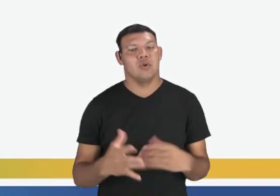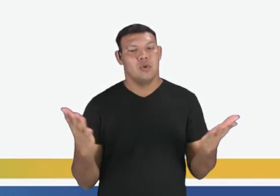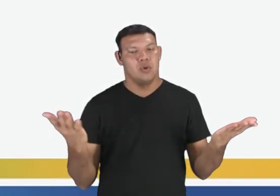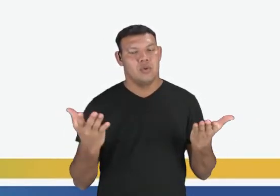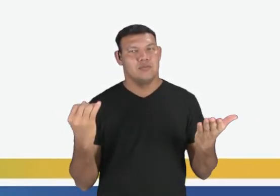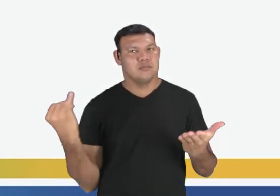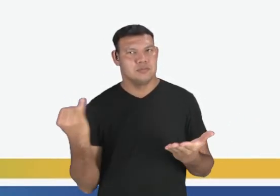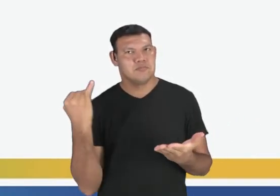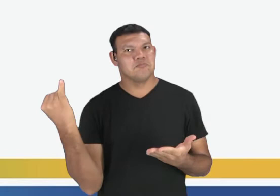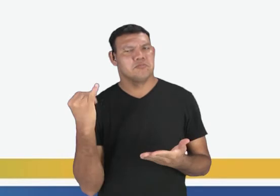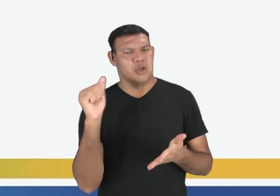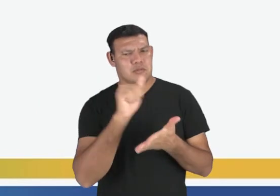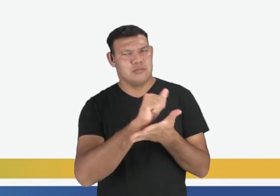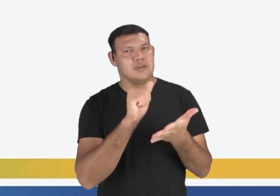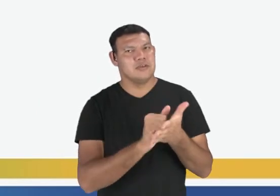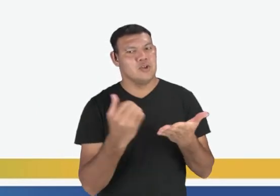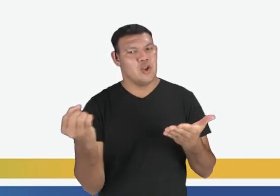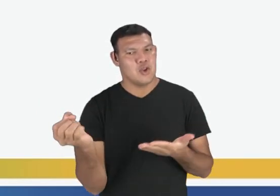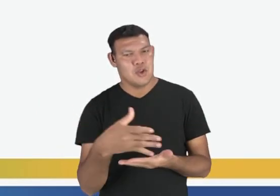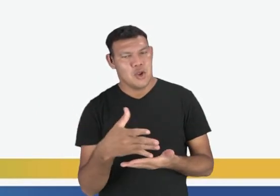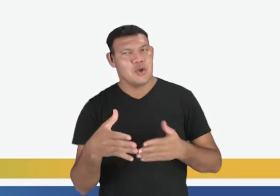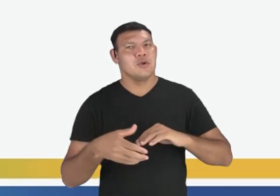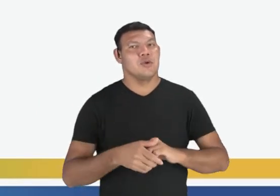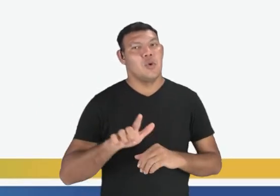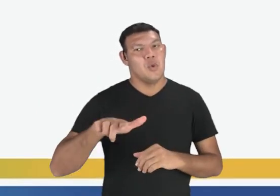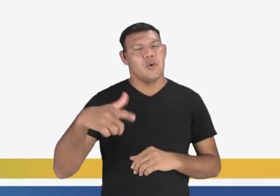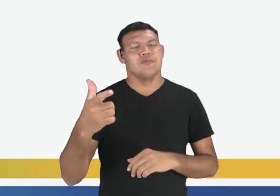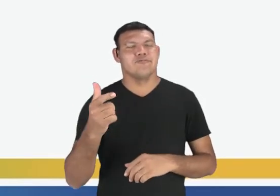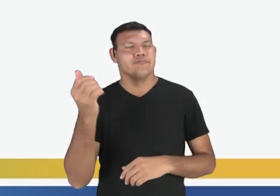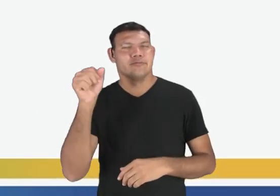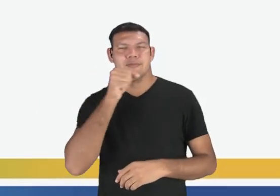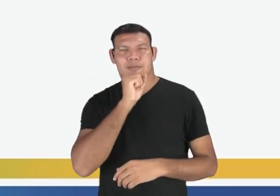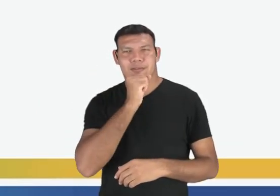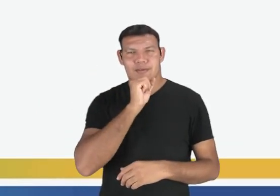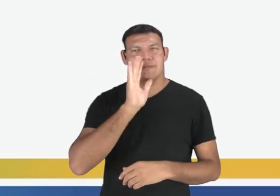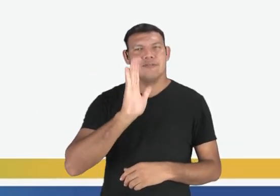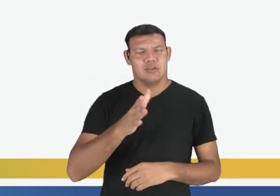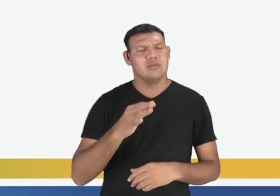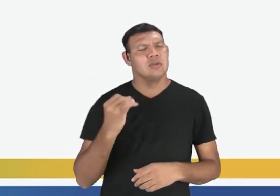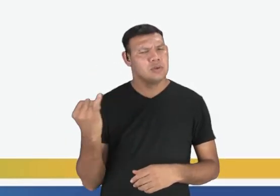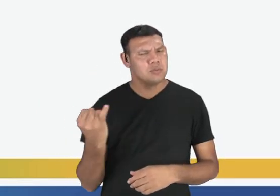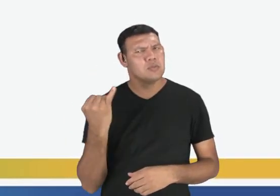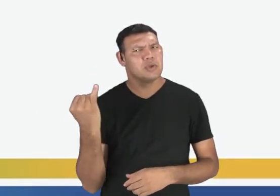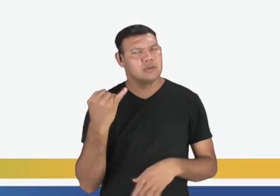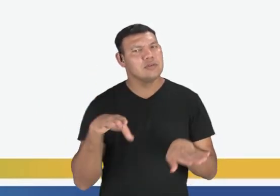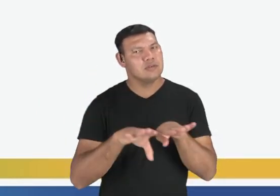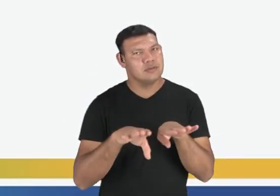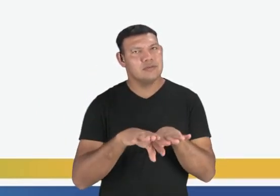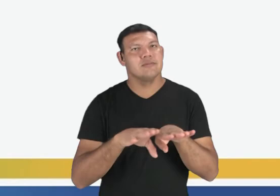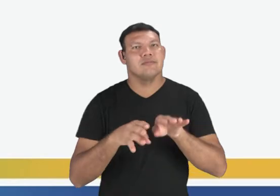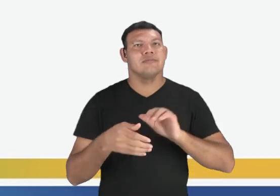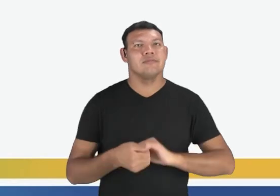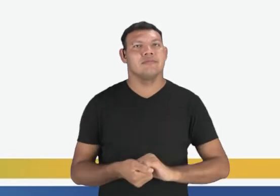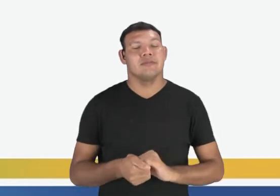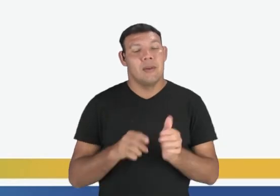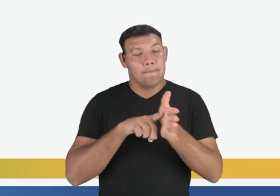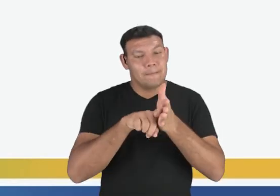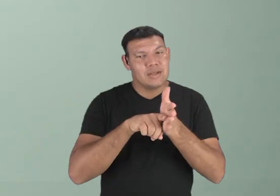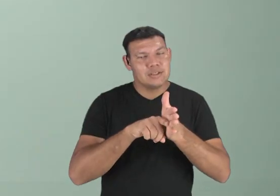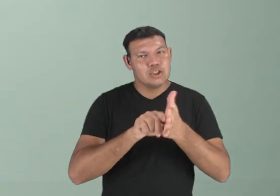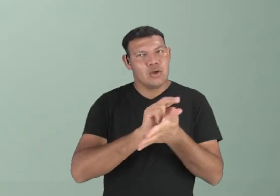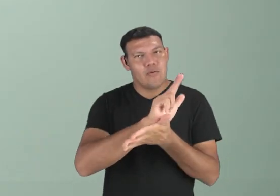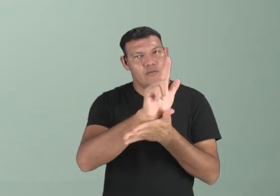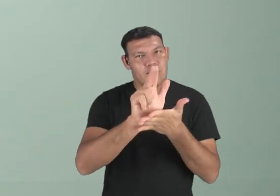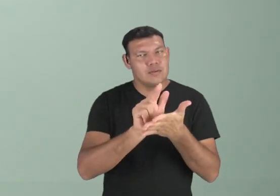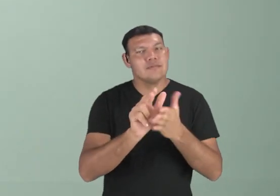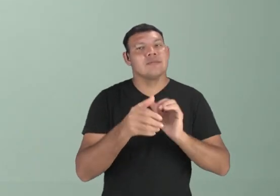muitos arquivos, alguns novos e outros antigos, mas que ainda têm bastante utilidade para as pesquisas.